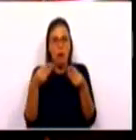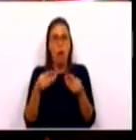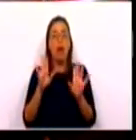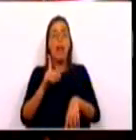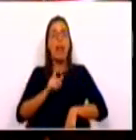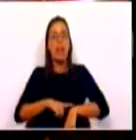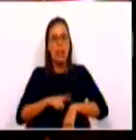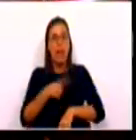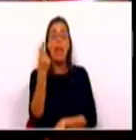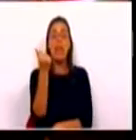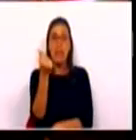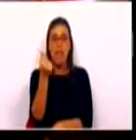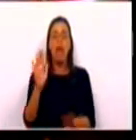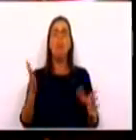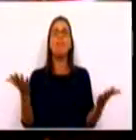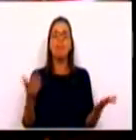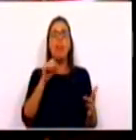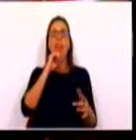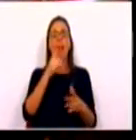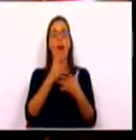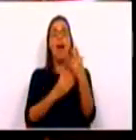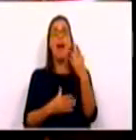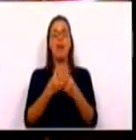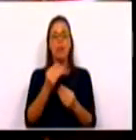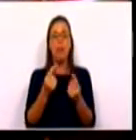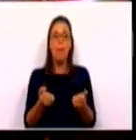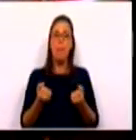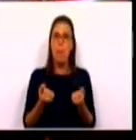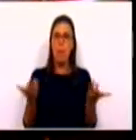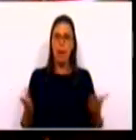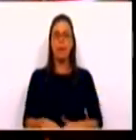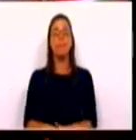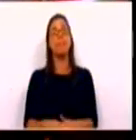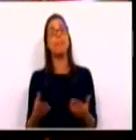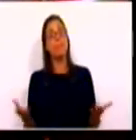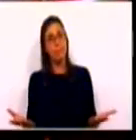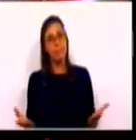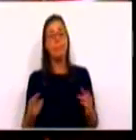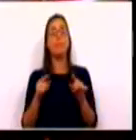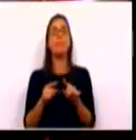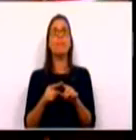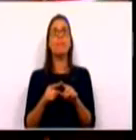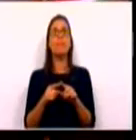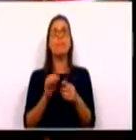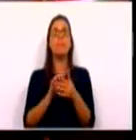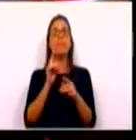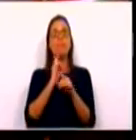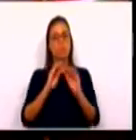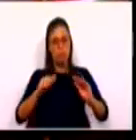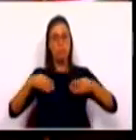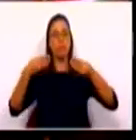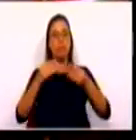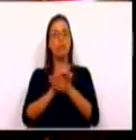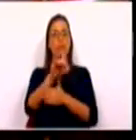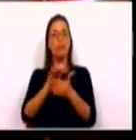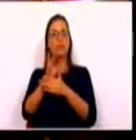do tempo e do dinheiro que permitirá aos senhores advogados economizar. Além disso, e no tocante às notificações que